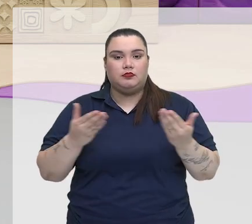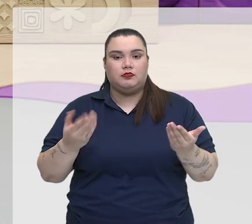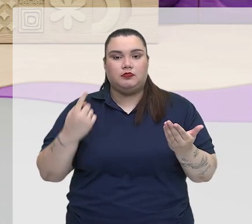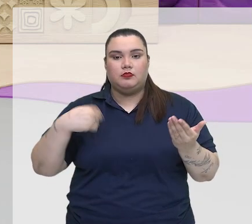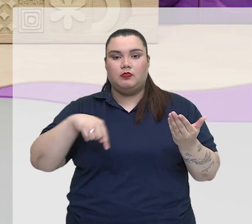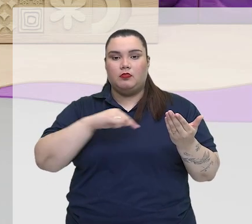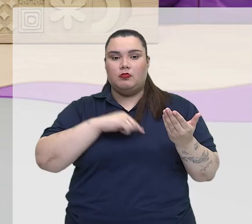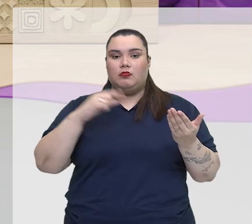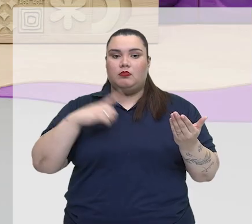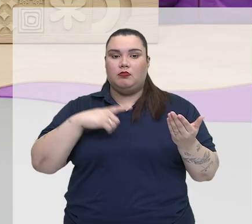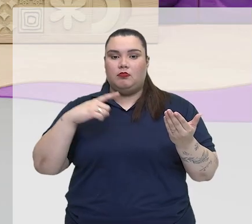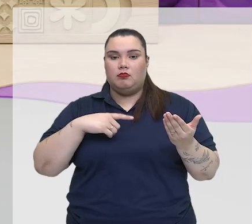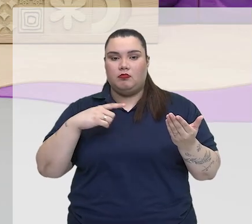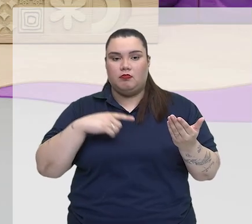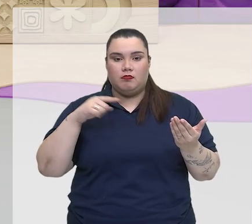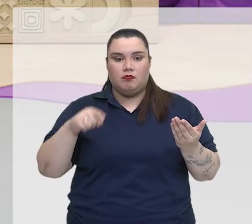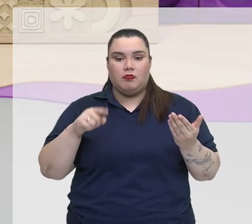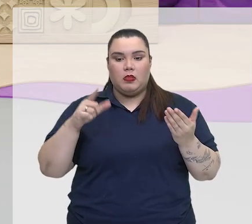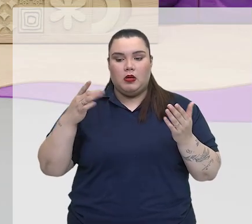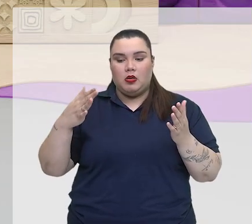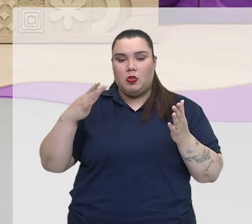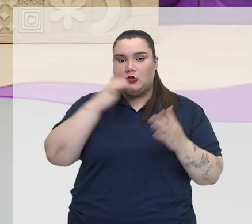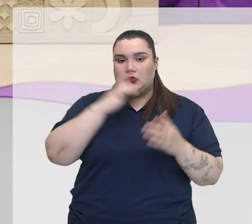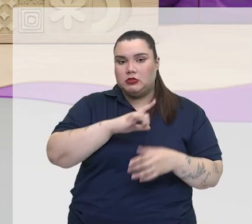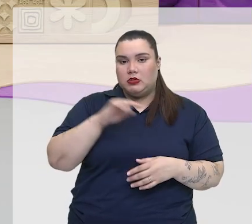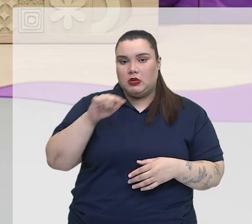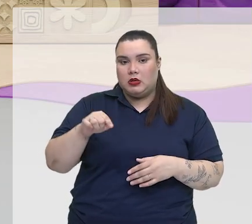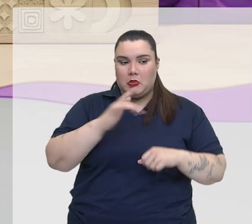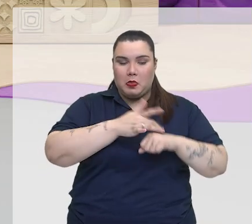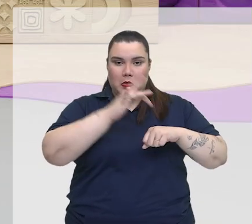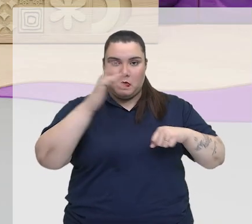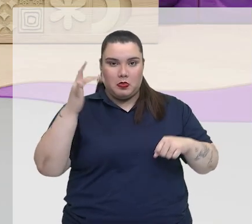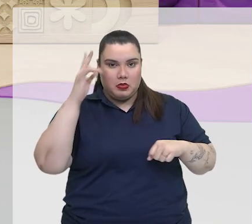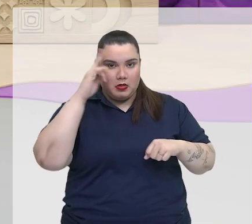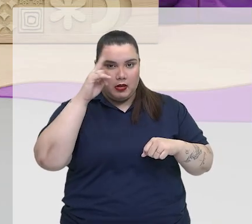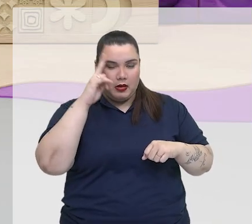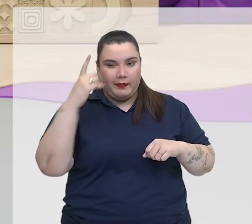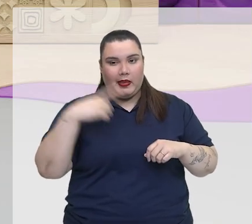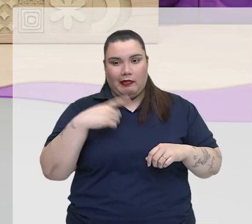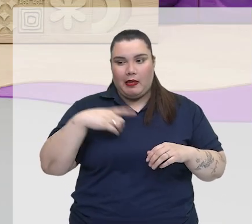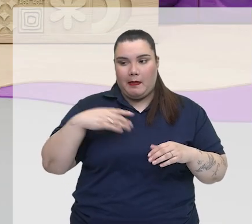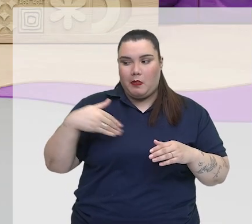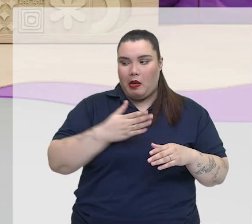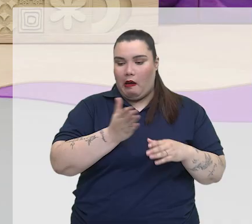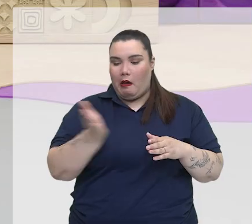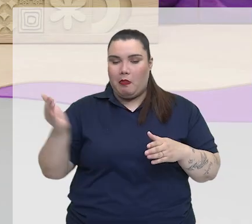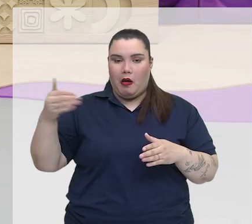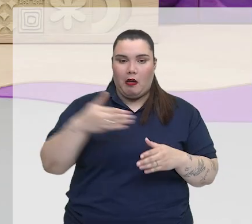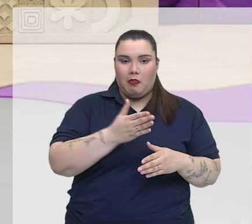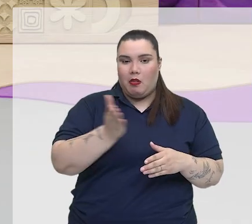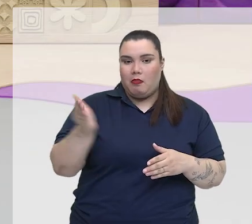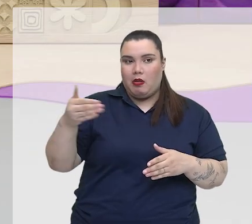nós chegarmos lá no tesouro, nós tínhamos que sair